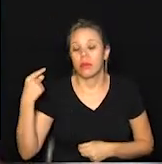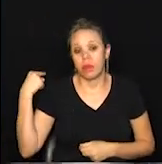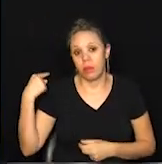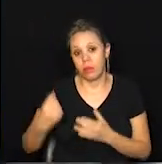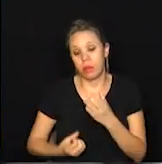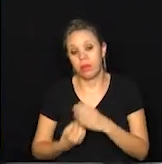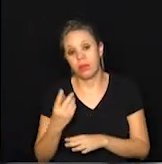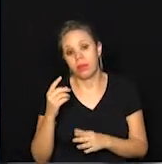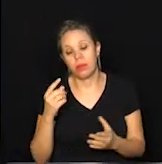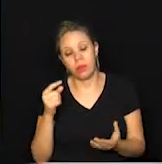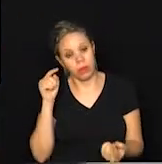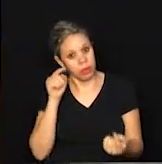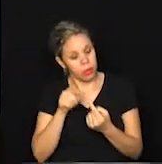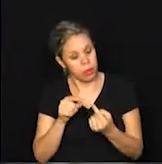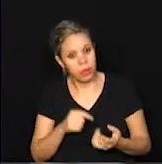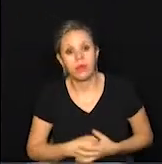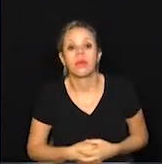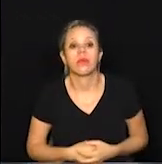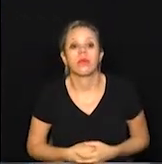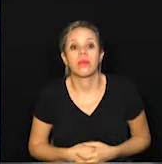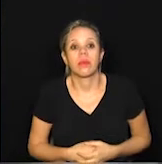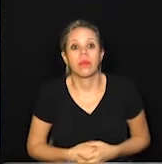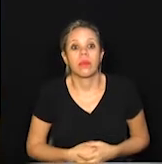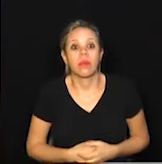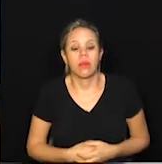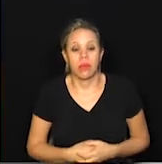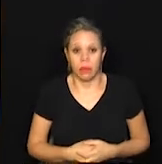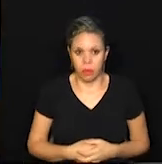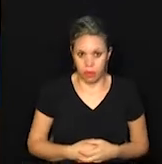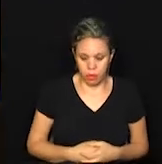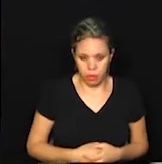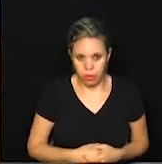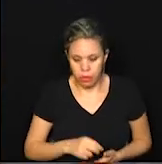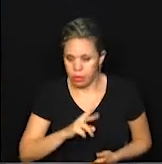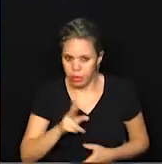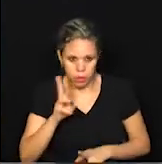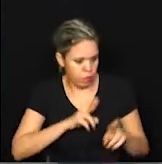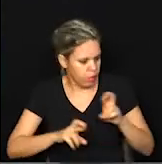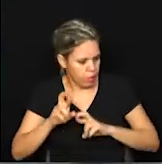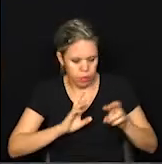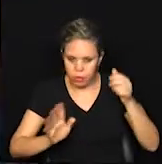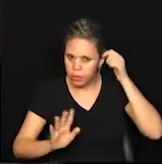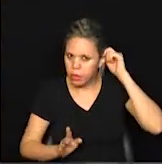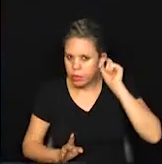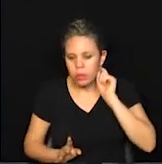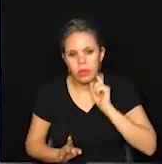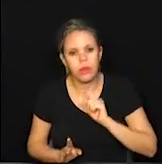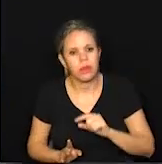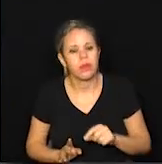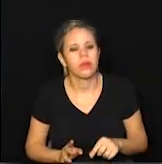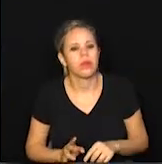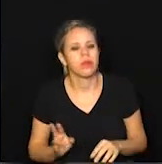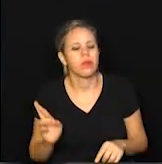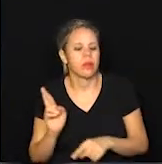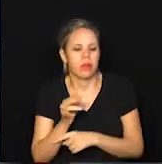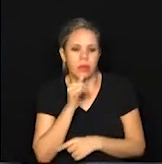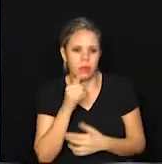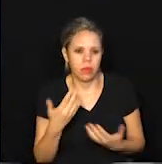com o objetivo de, não é fiscalizar, mas referendar